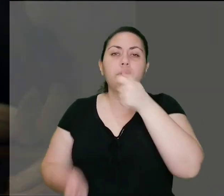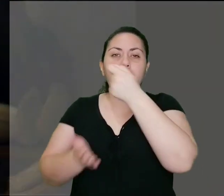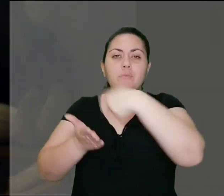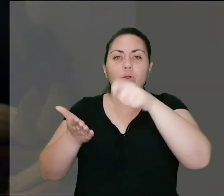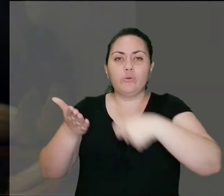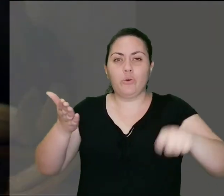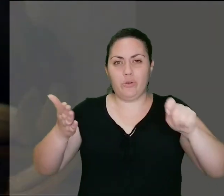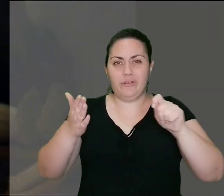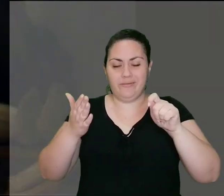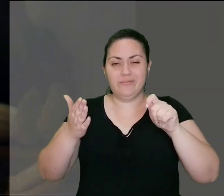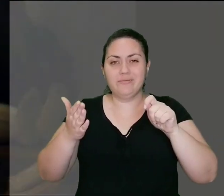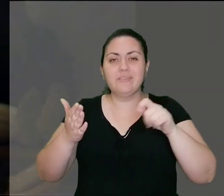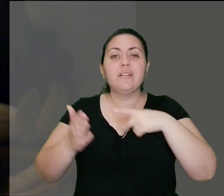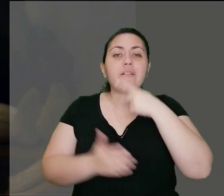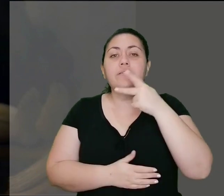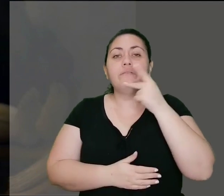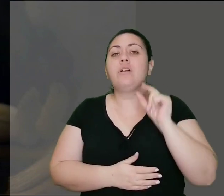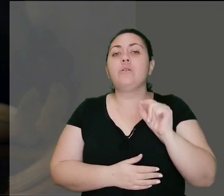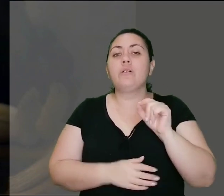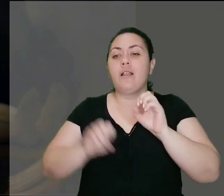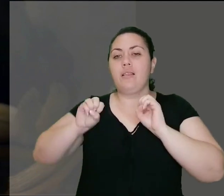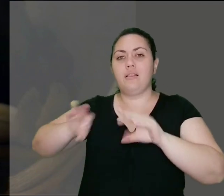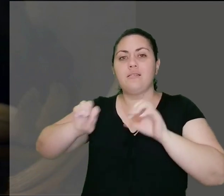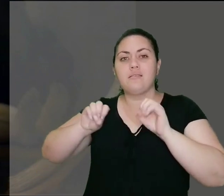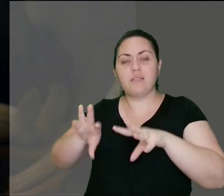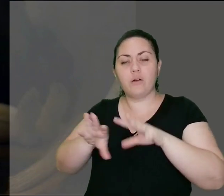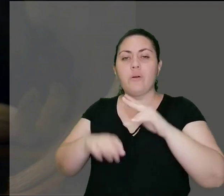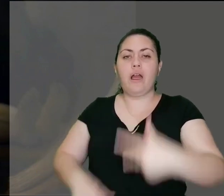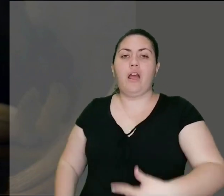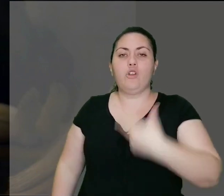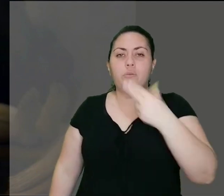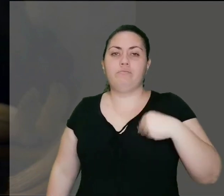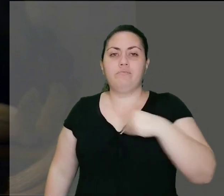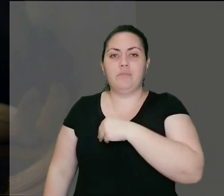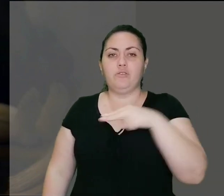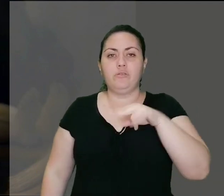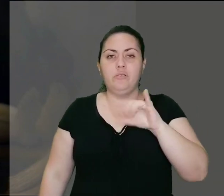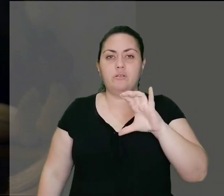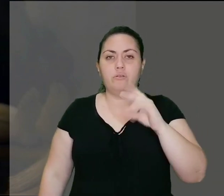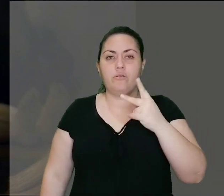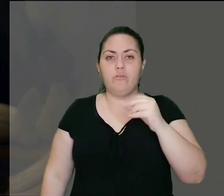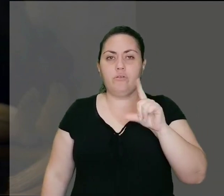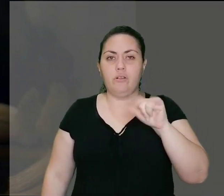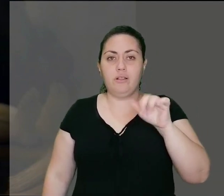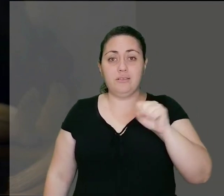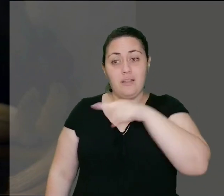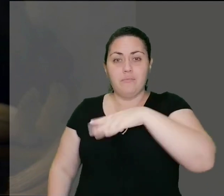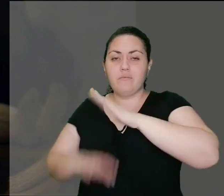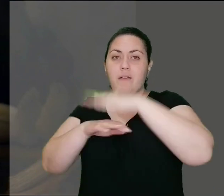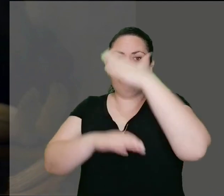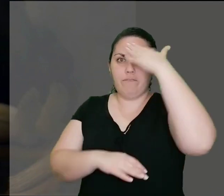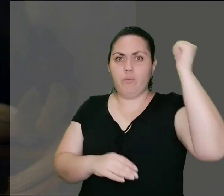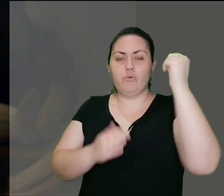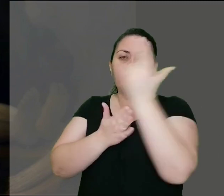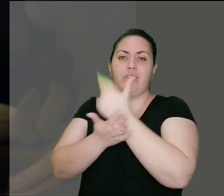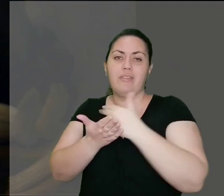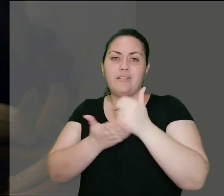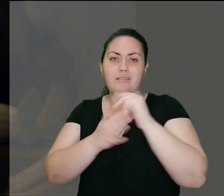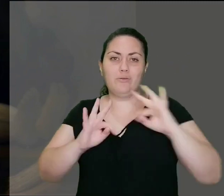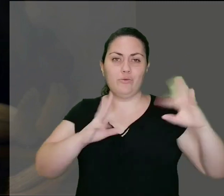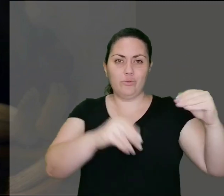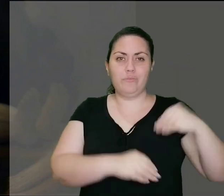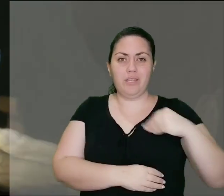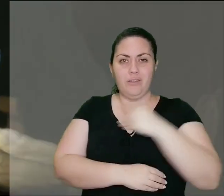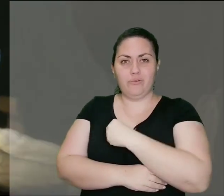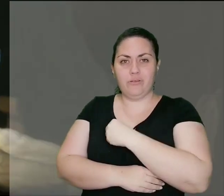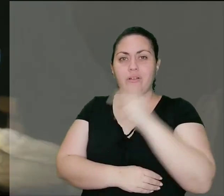holandês Rembrandt, como a lição de anatomia do Dr. Tulp, tornando-se a obra de arte mais conhecida pelos médicos. À direita, usando um